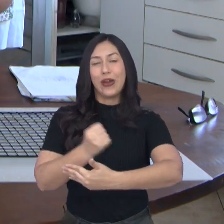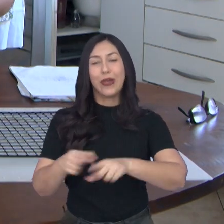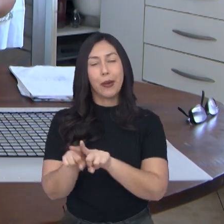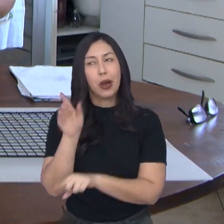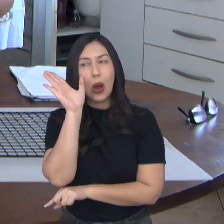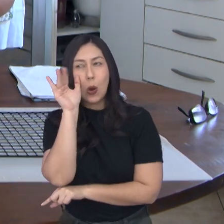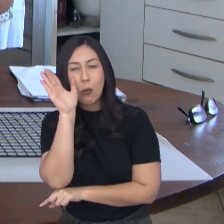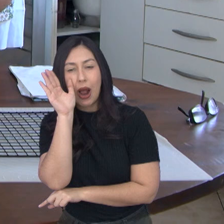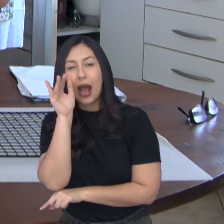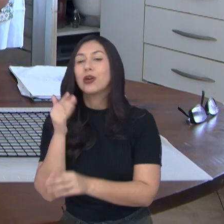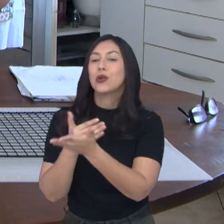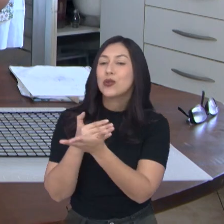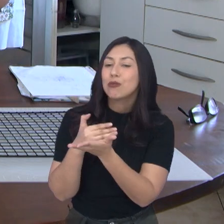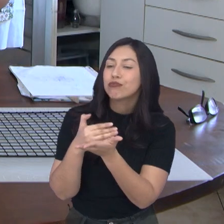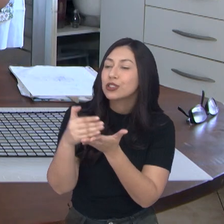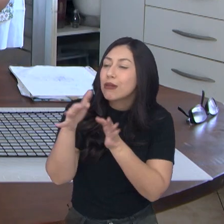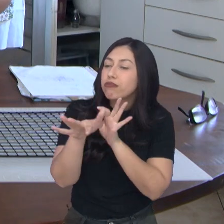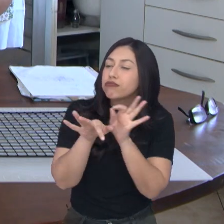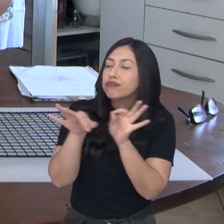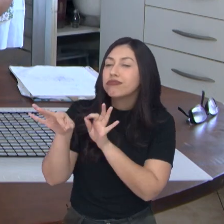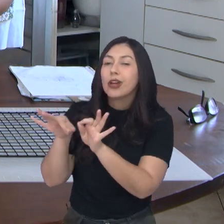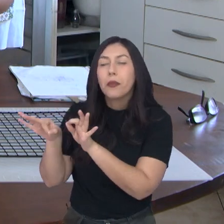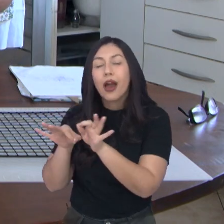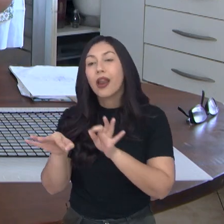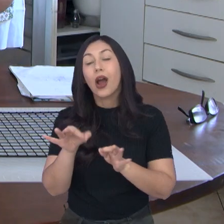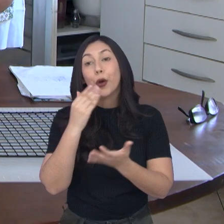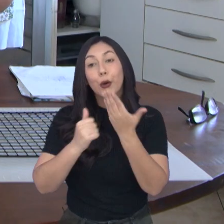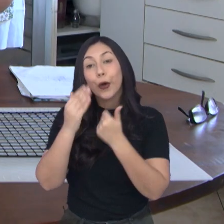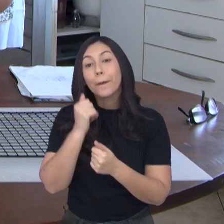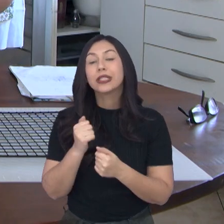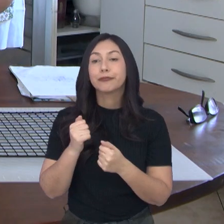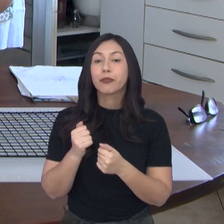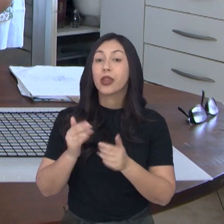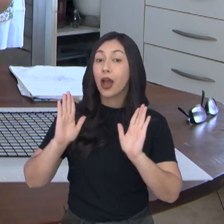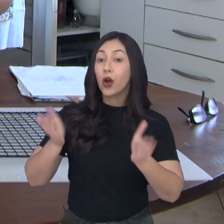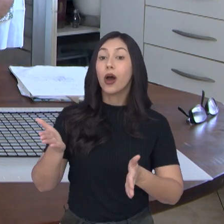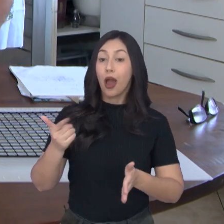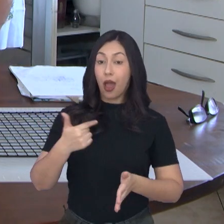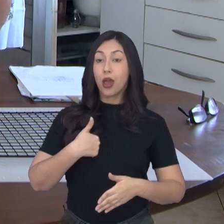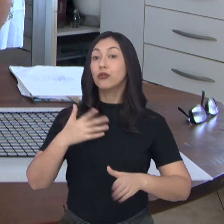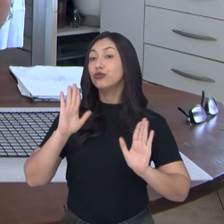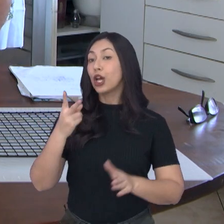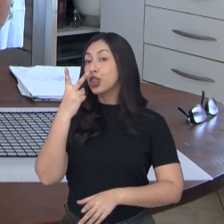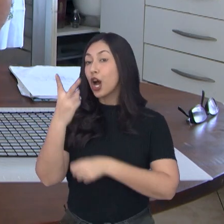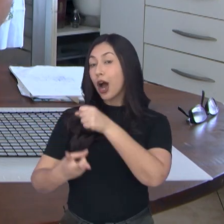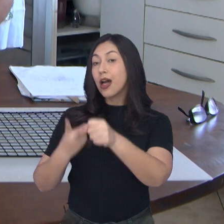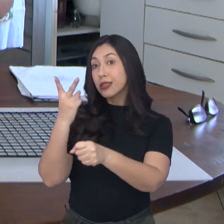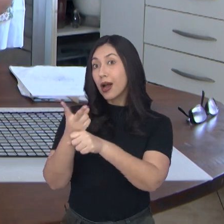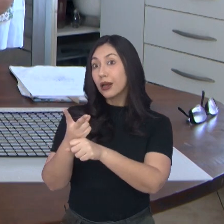e entrei na cozinha e comecei a desenvolver pratos. Aí agora eu já sou vegetariana há 2 anos, né?